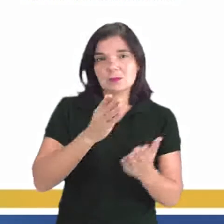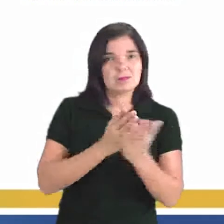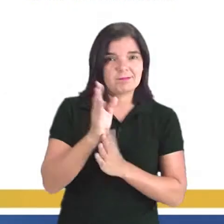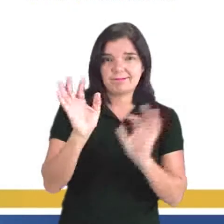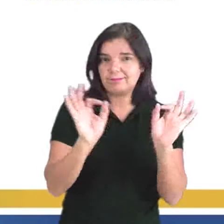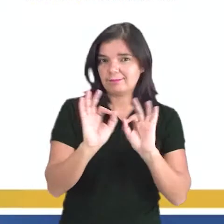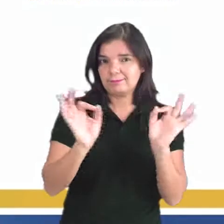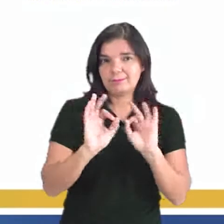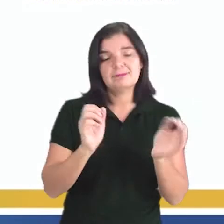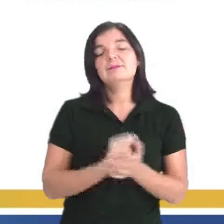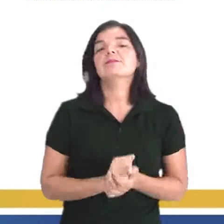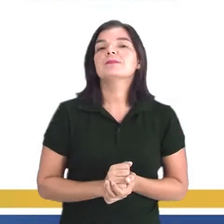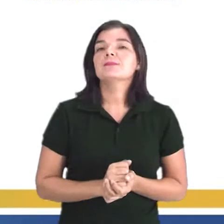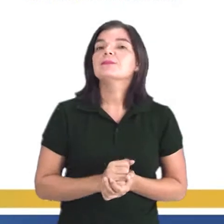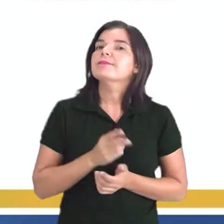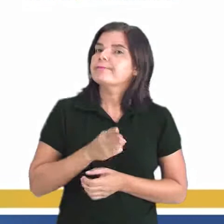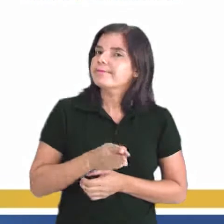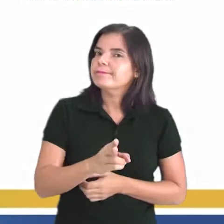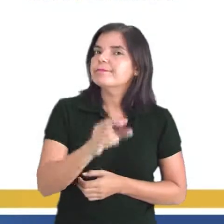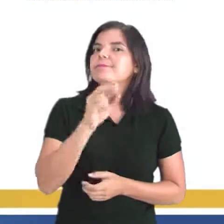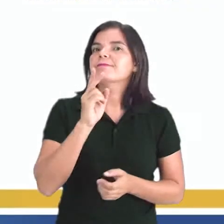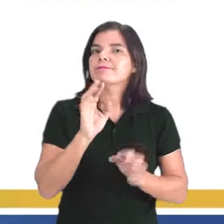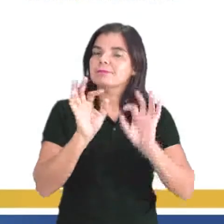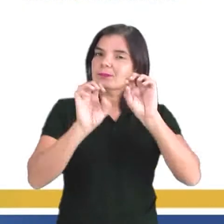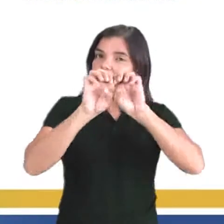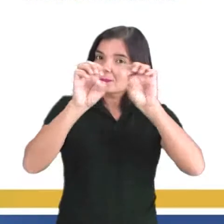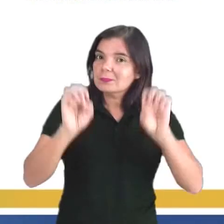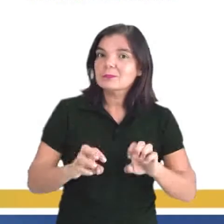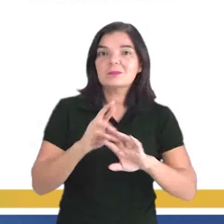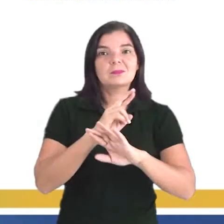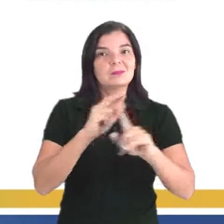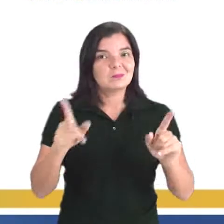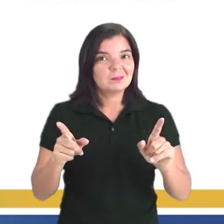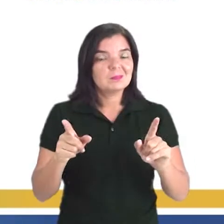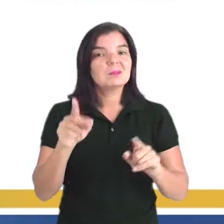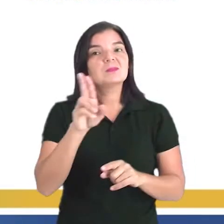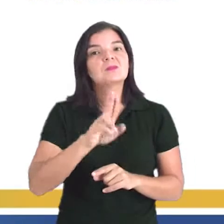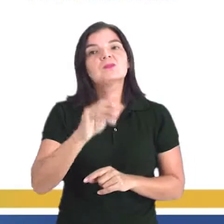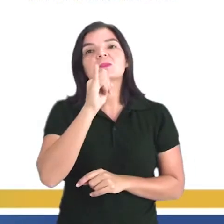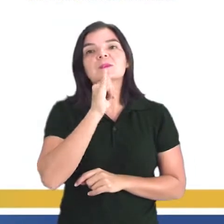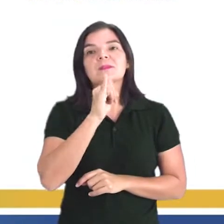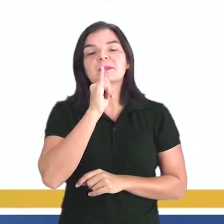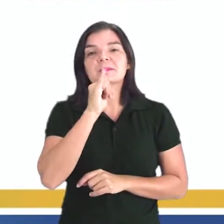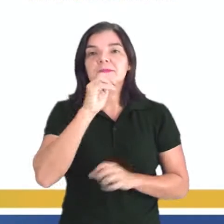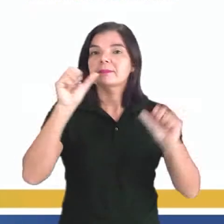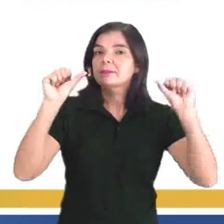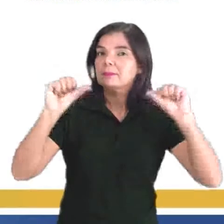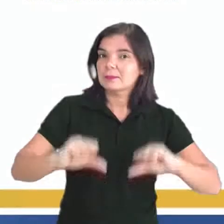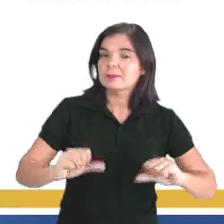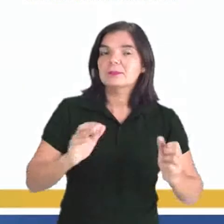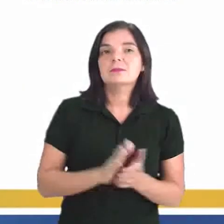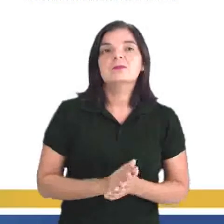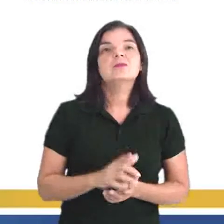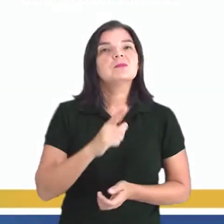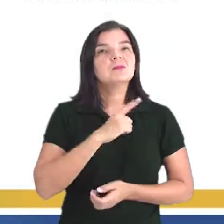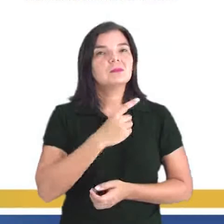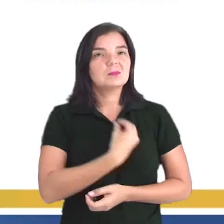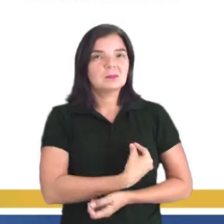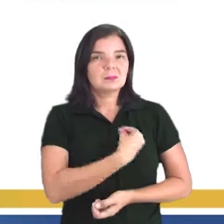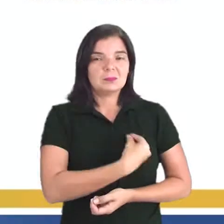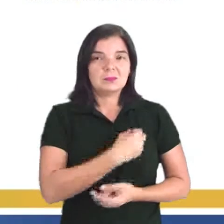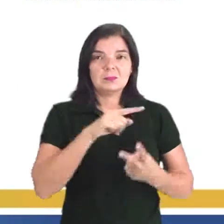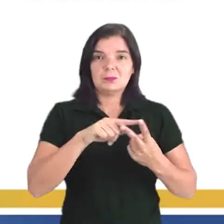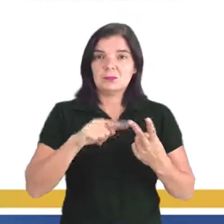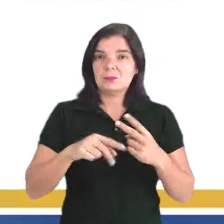passará. Então, nós continuamos usando a mesma estrutura, a diferença é que agora a gente está usando um exemplo na negativa. Então, nós temos a presença dos